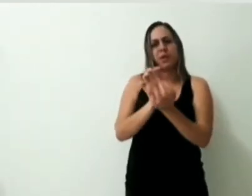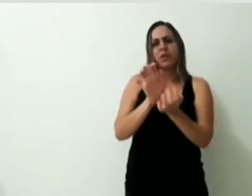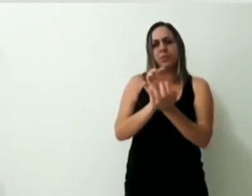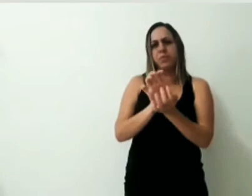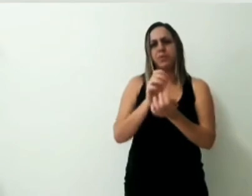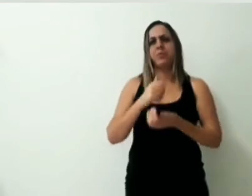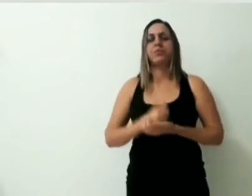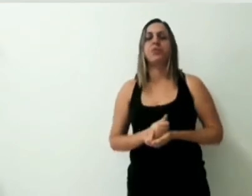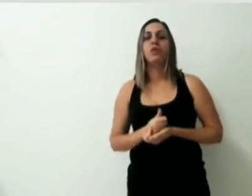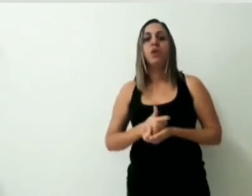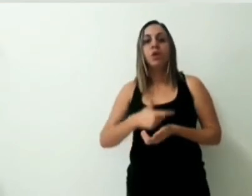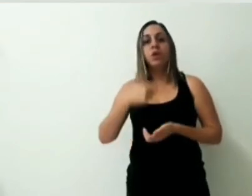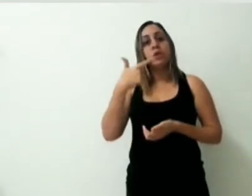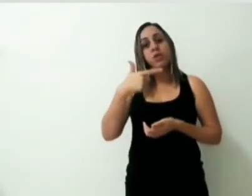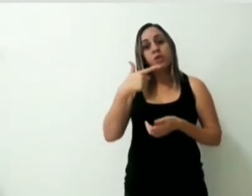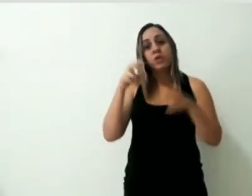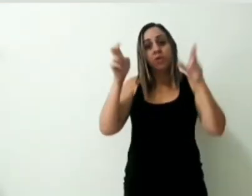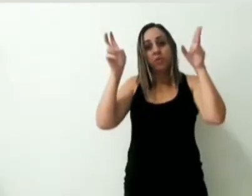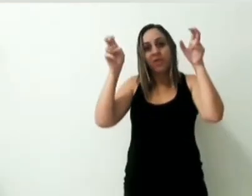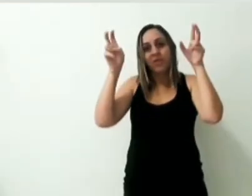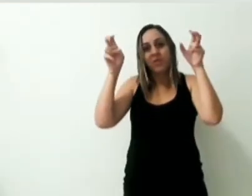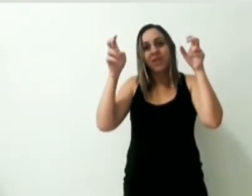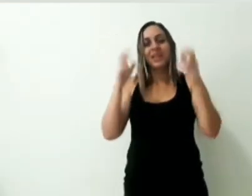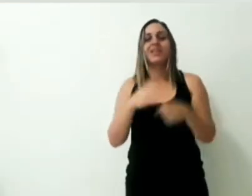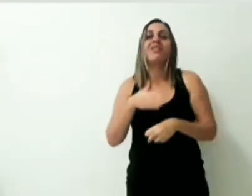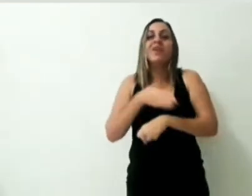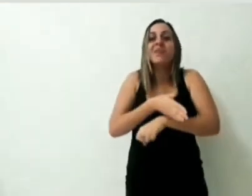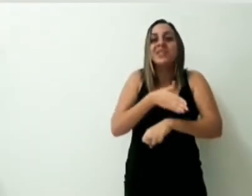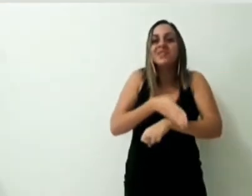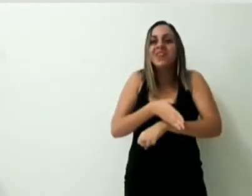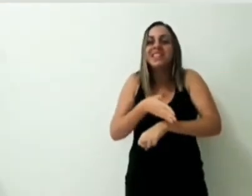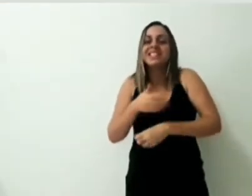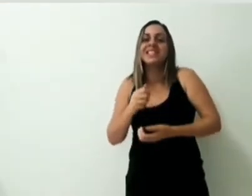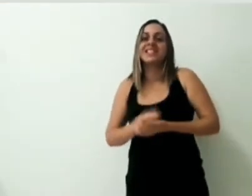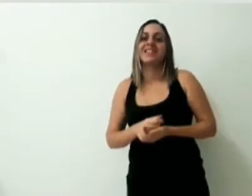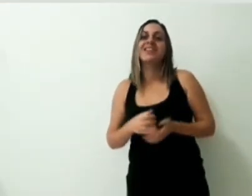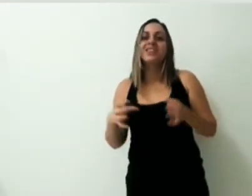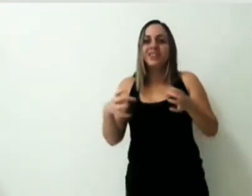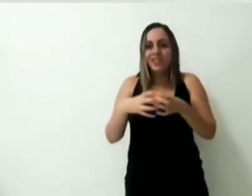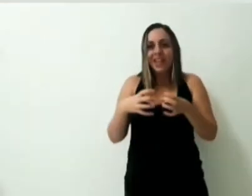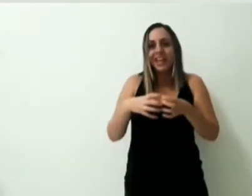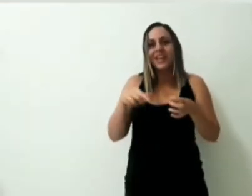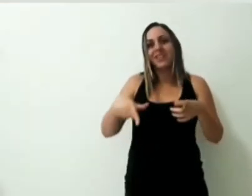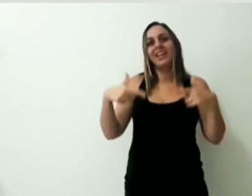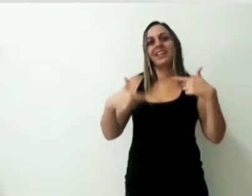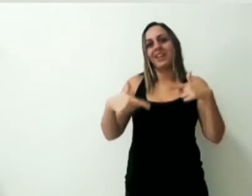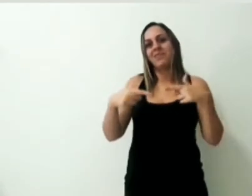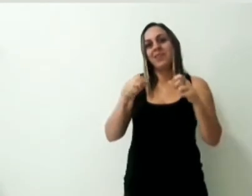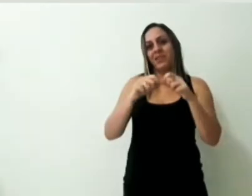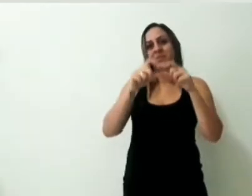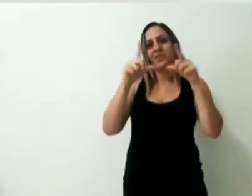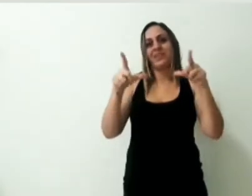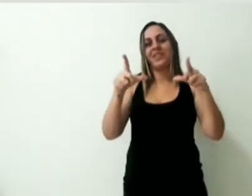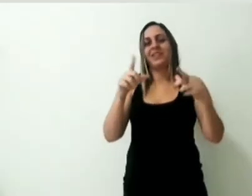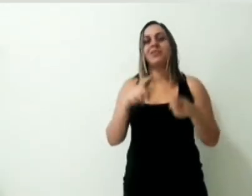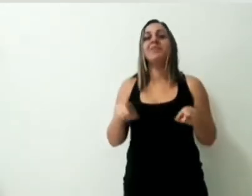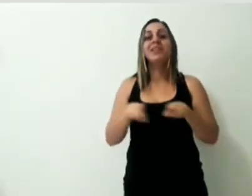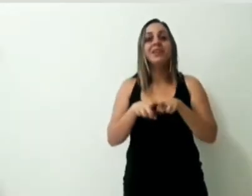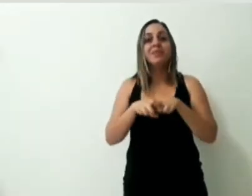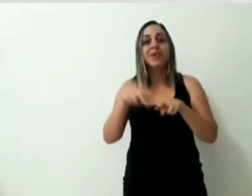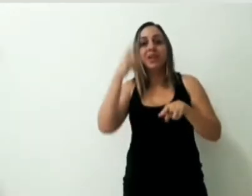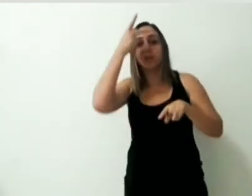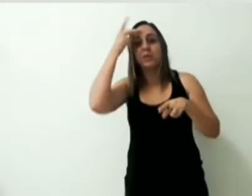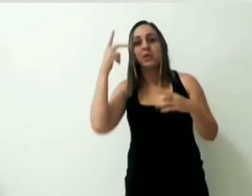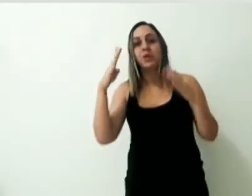segunda linha foi mais interativa, né? Era a participação da nossa equipe e dos ouvintes, dizendo qual a música